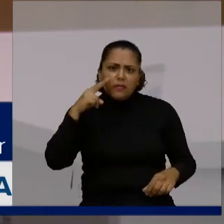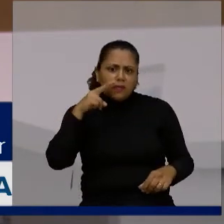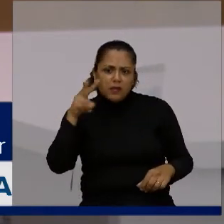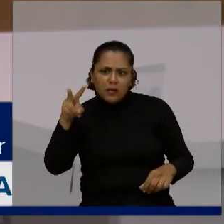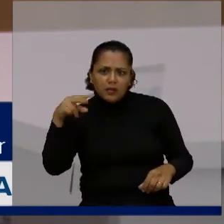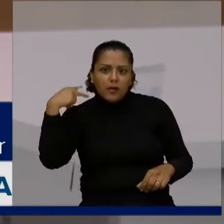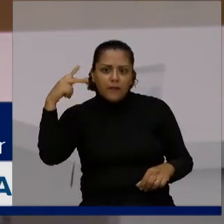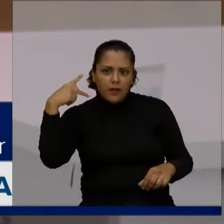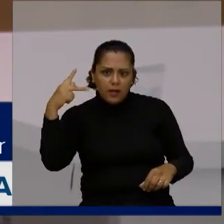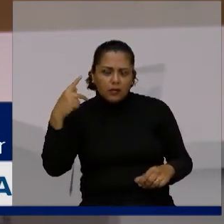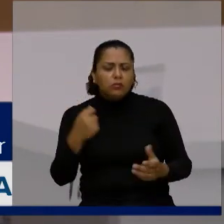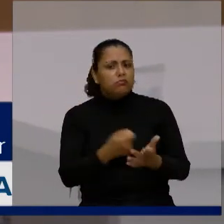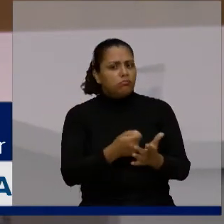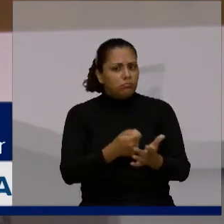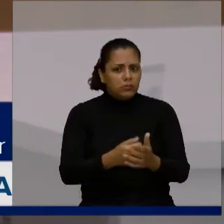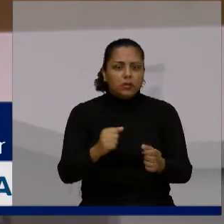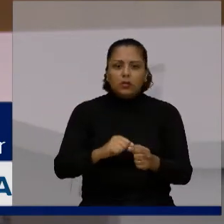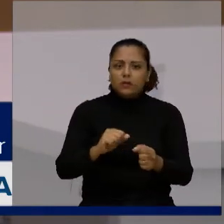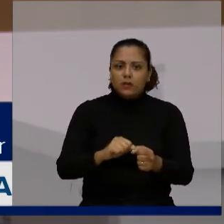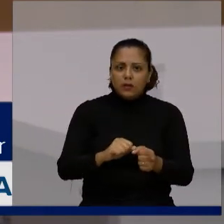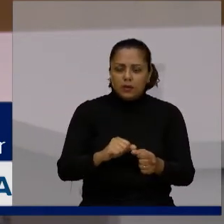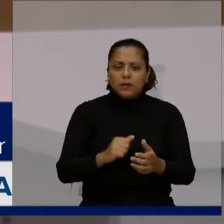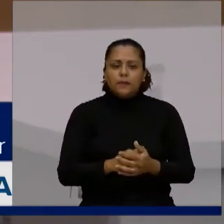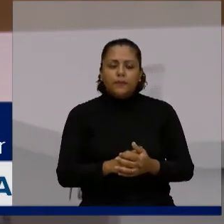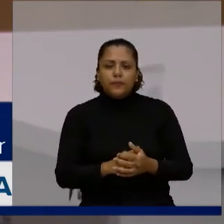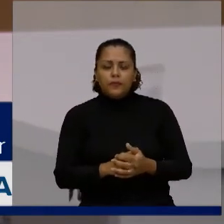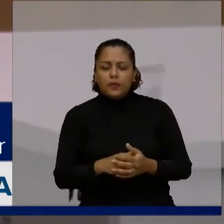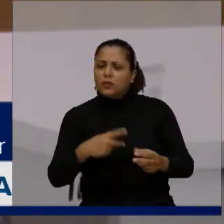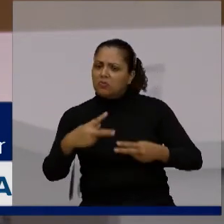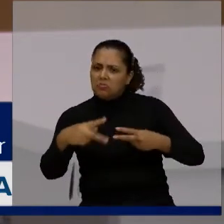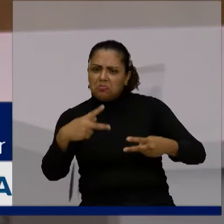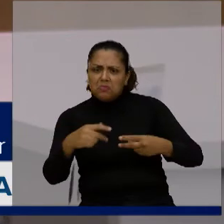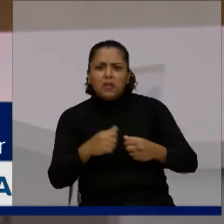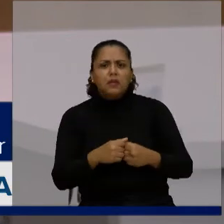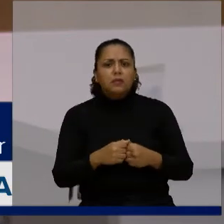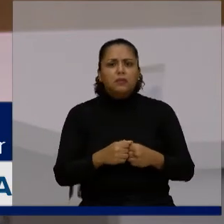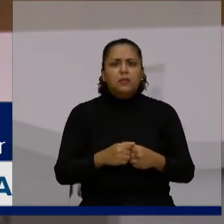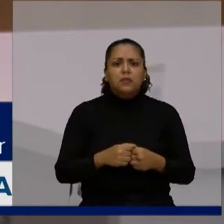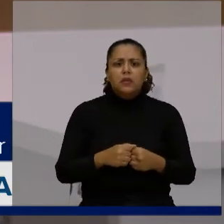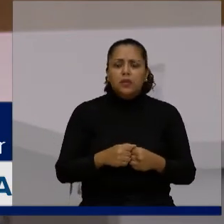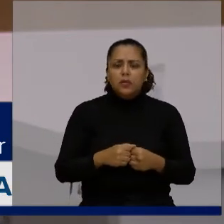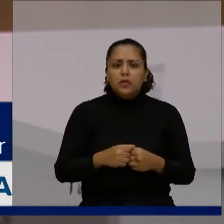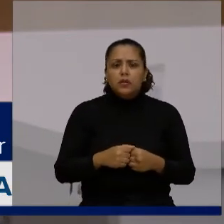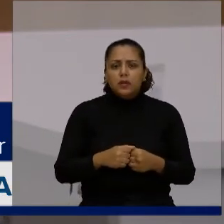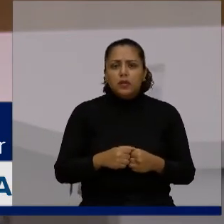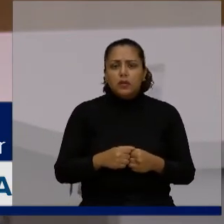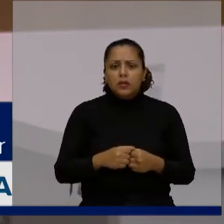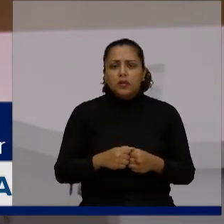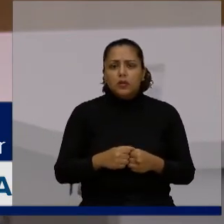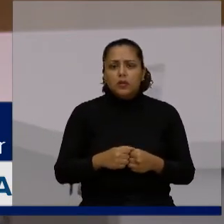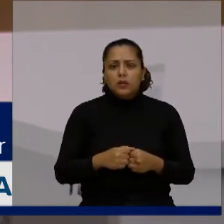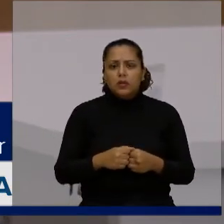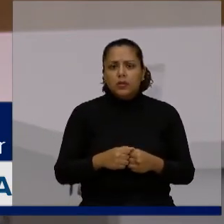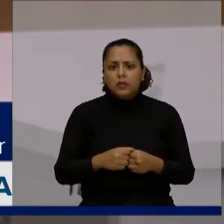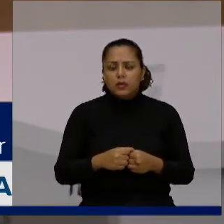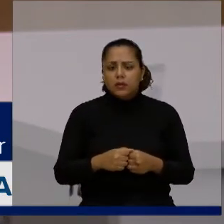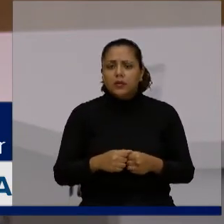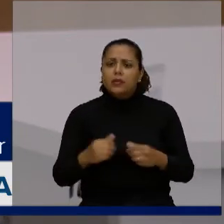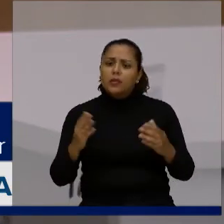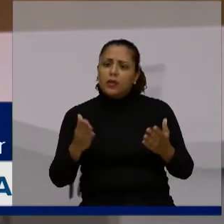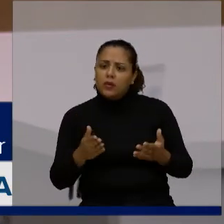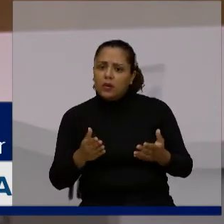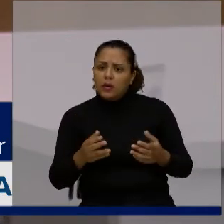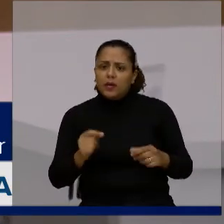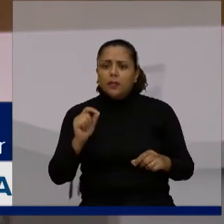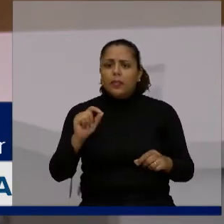do dinheiro dos pagadores de impostos, do joseense, e infelizmente está sendo destacado para blindar o